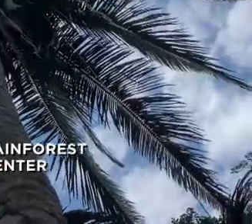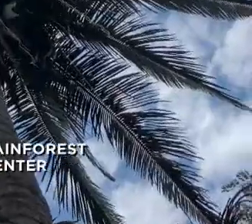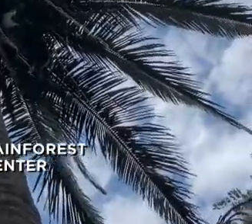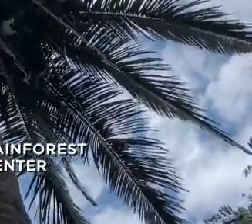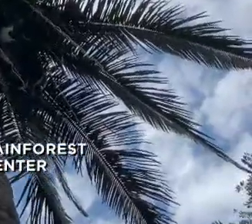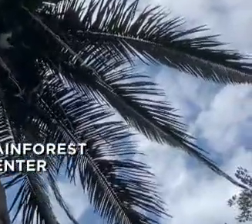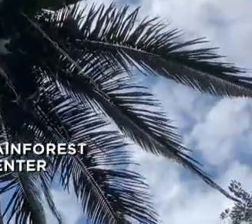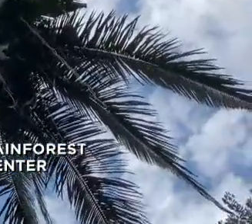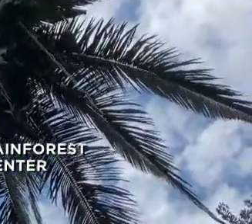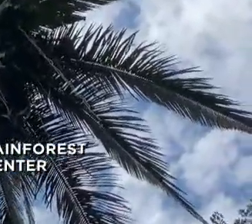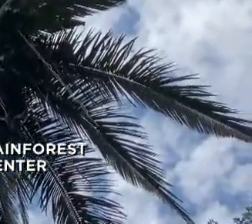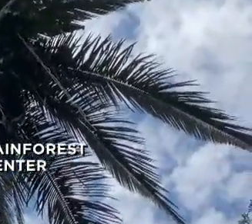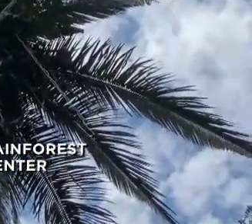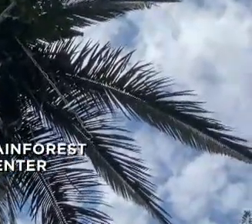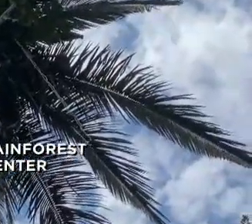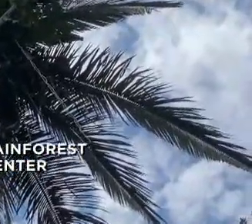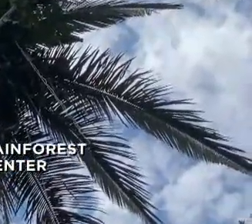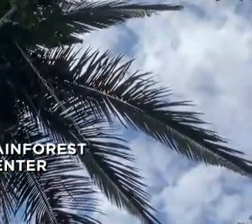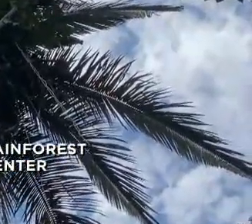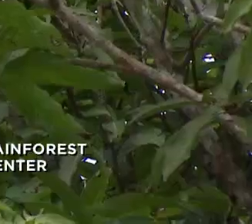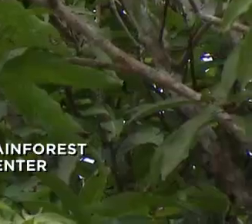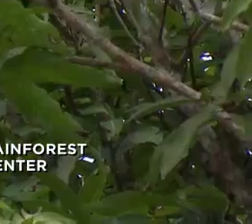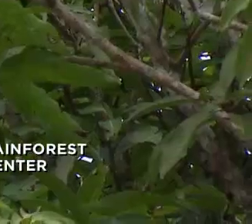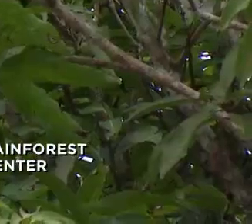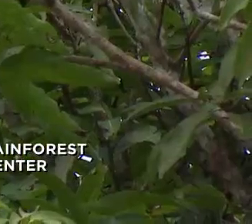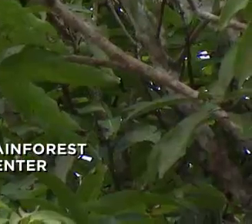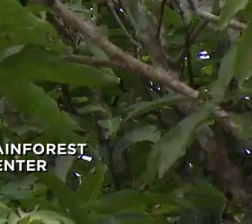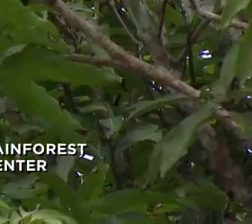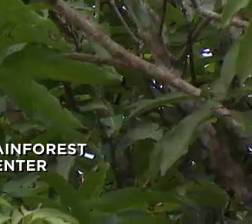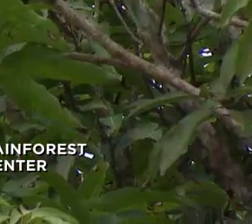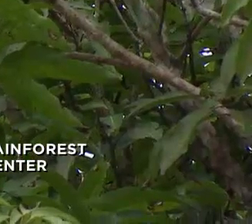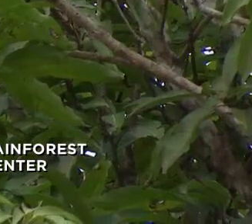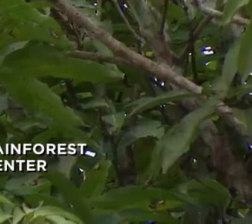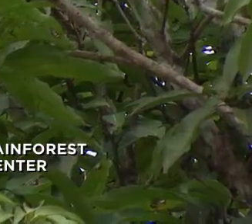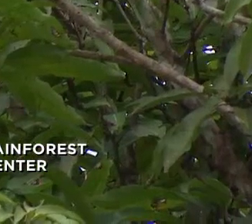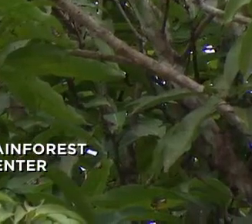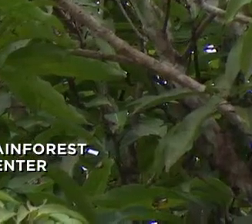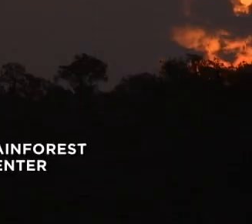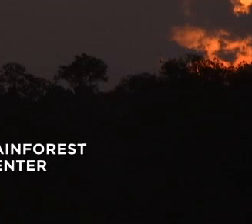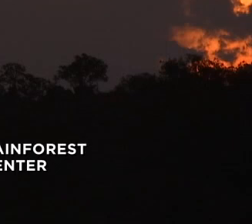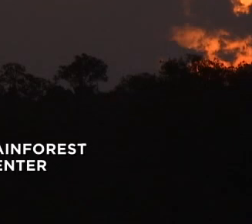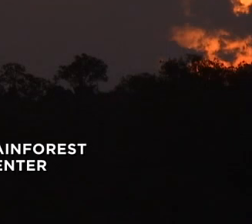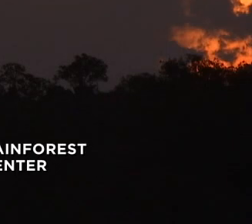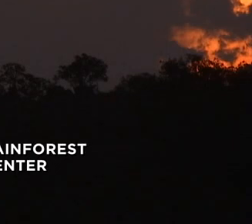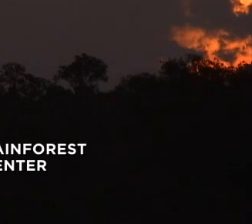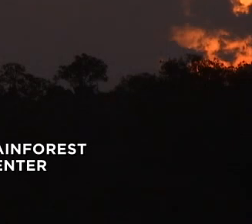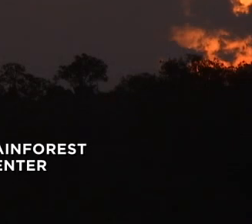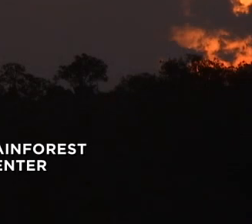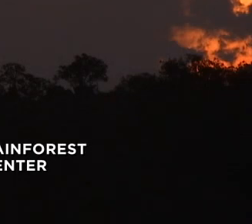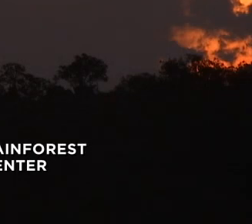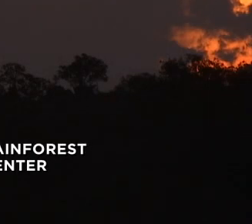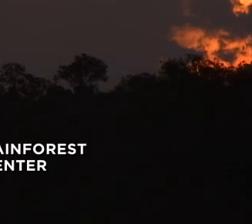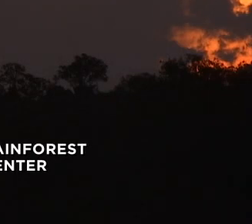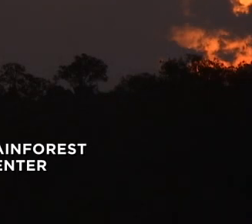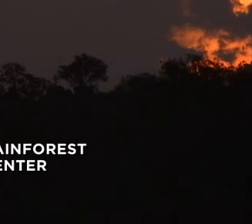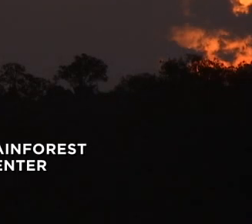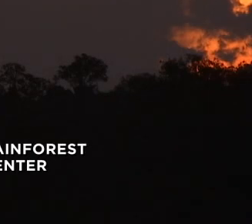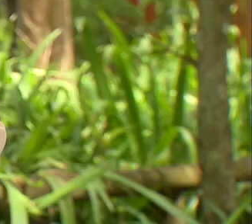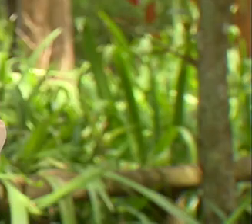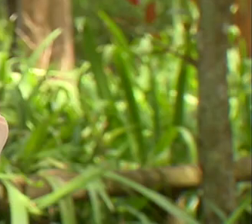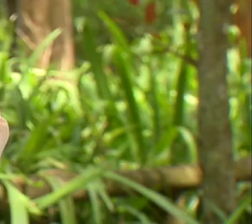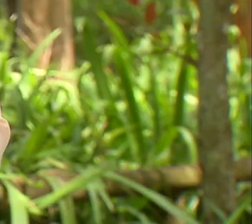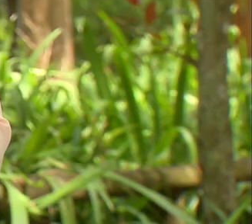Amazônias querem tomar a Amazônia, querem mandar na Amazônia, não vamos